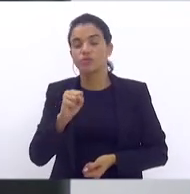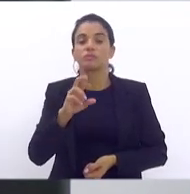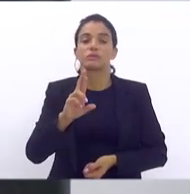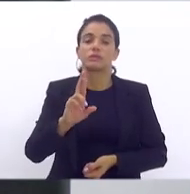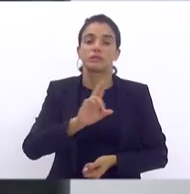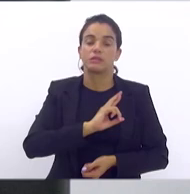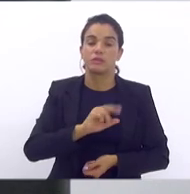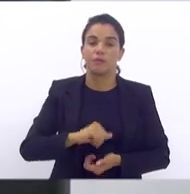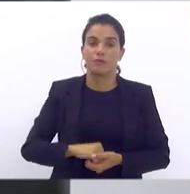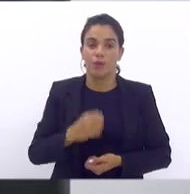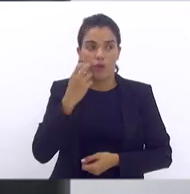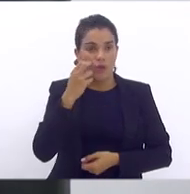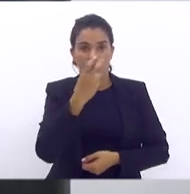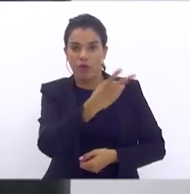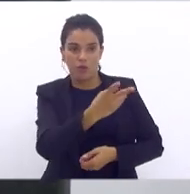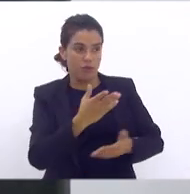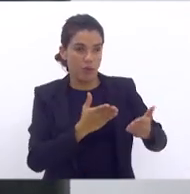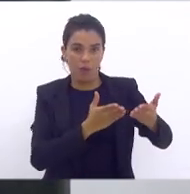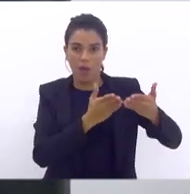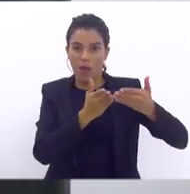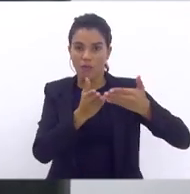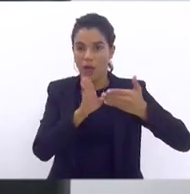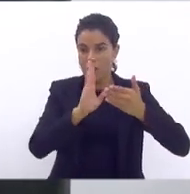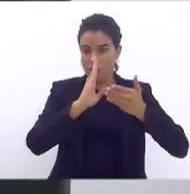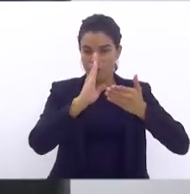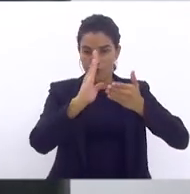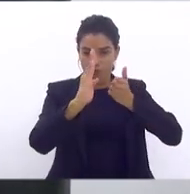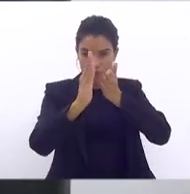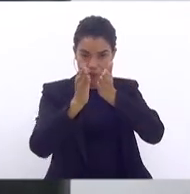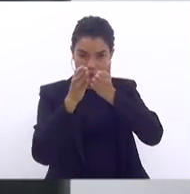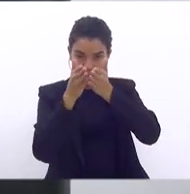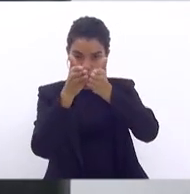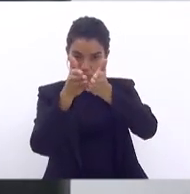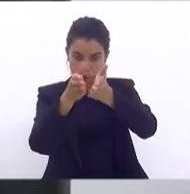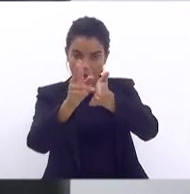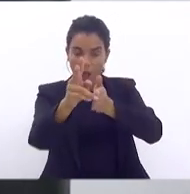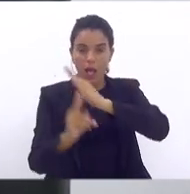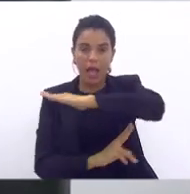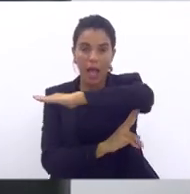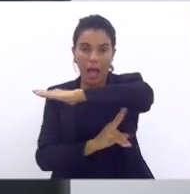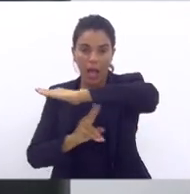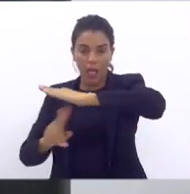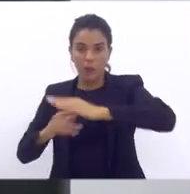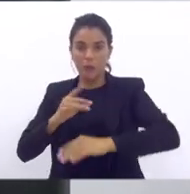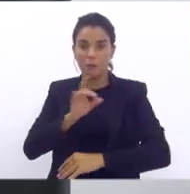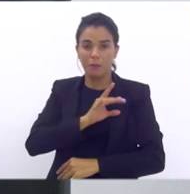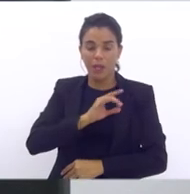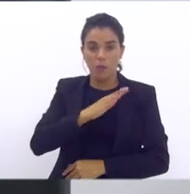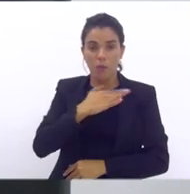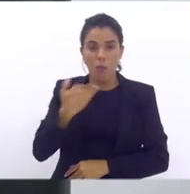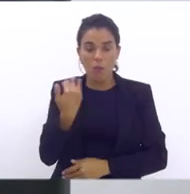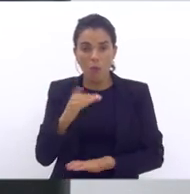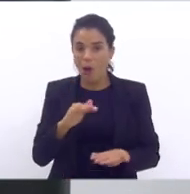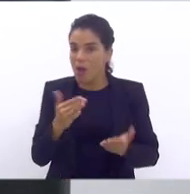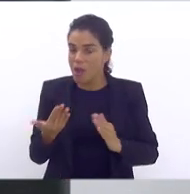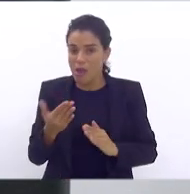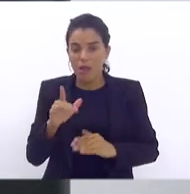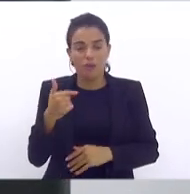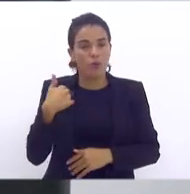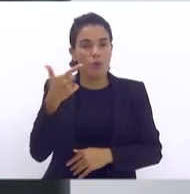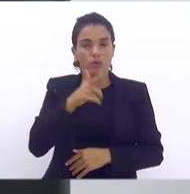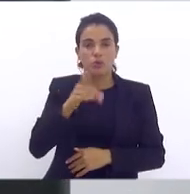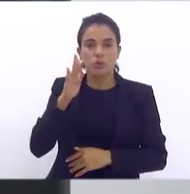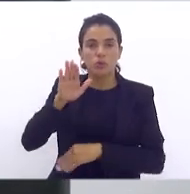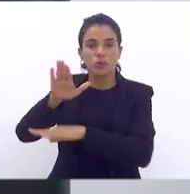depois, quando a gente viu que o navio ia bater, não tinha mais nada o que fazer. Ficamos com muito medo, medo de morrer. Não conseguimos chamar